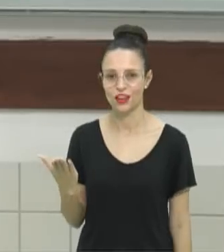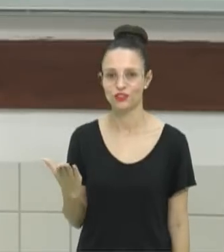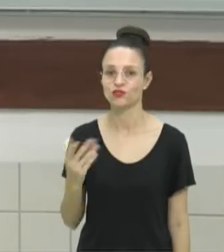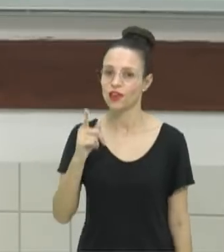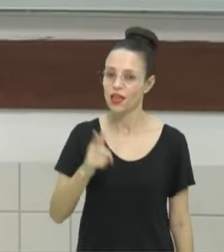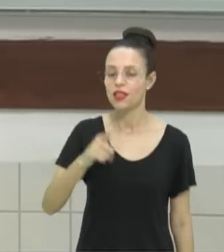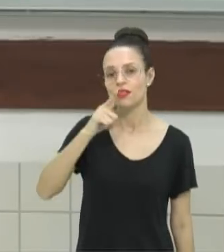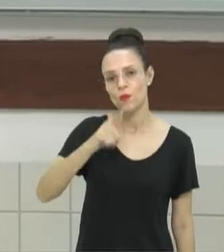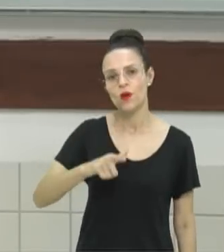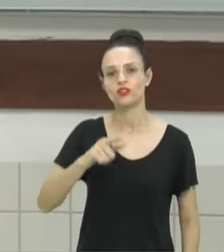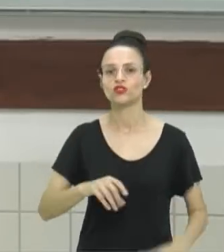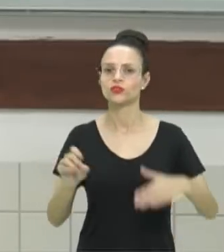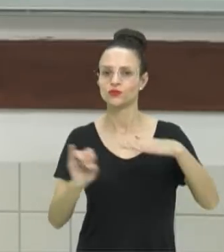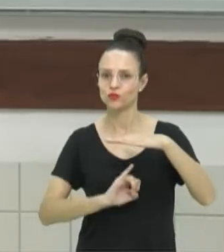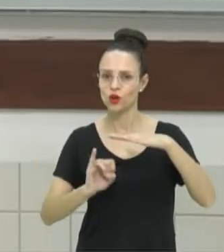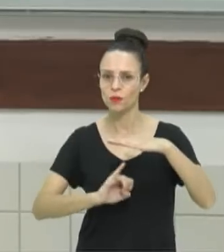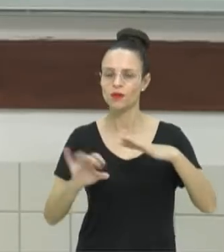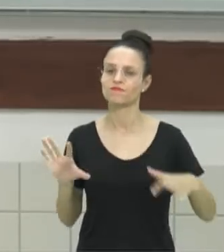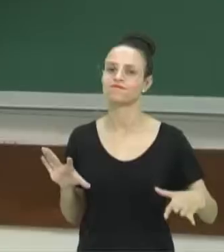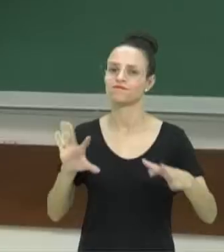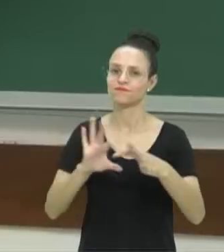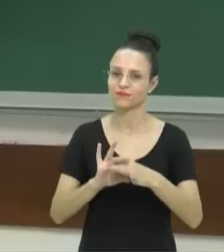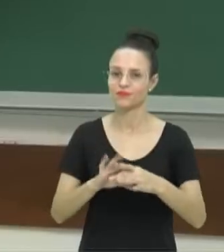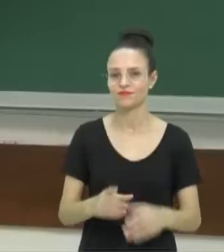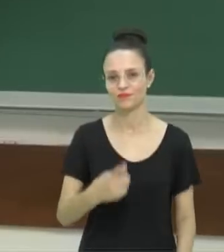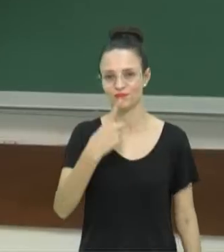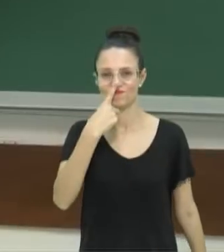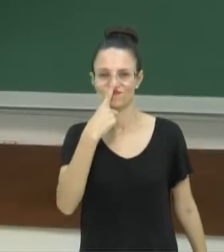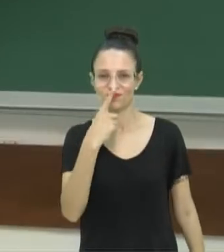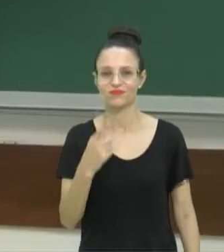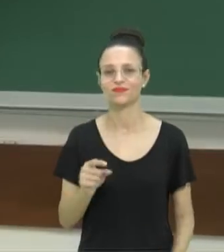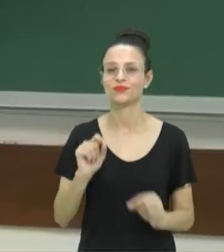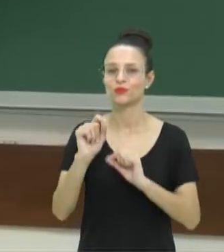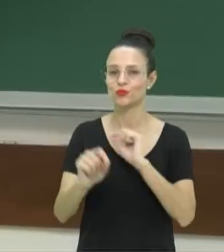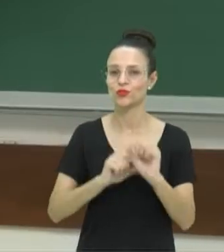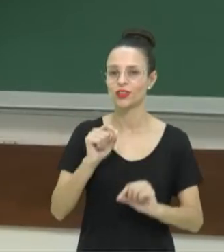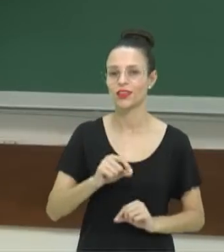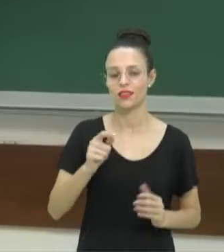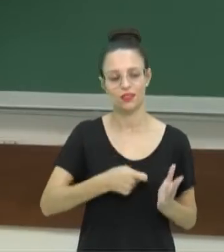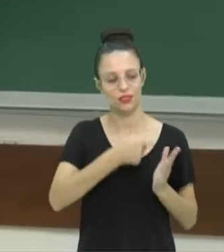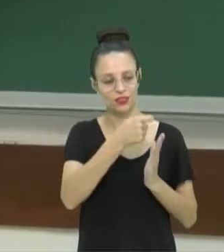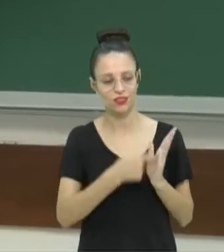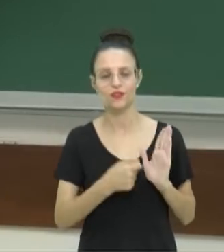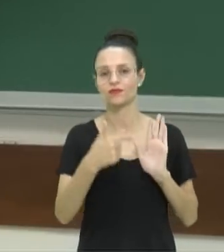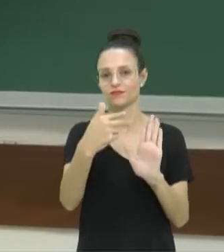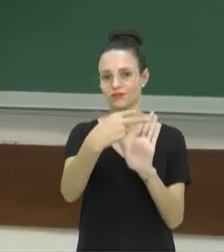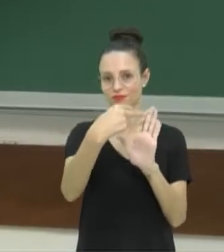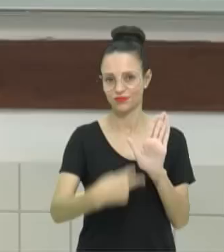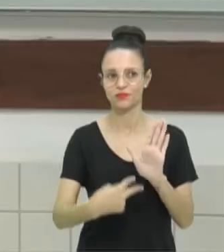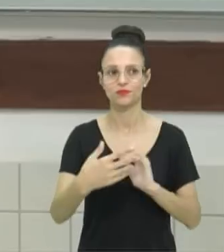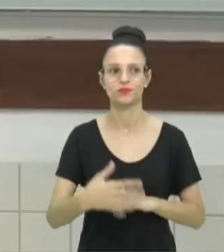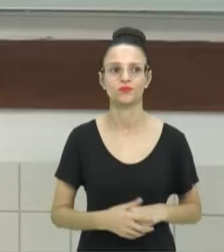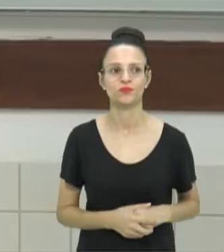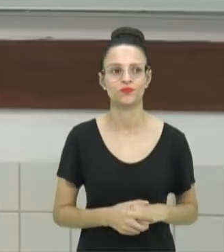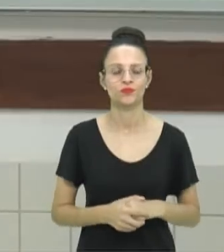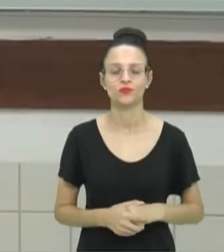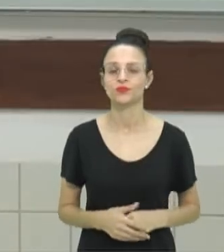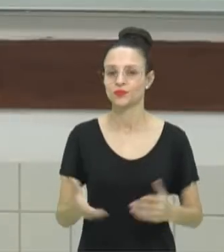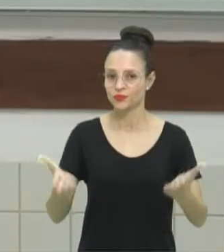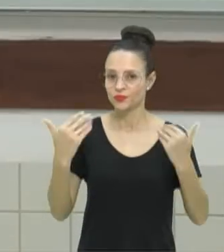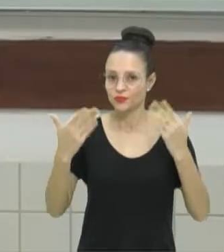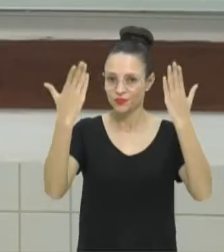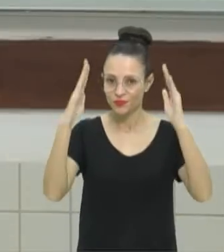uma linguagem coloquial para fazer aí uma aproximação entre ele e as pessoas que estão lendo, ok?